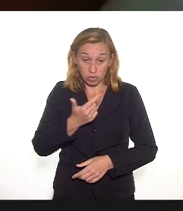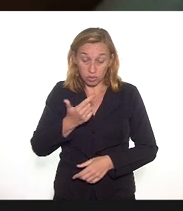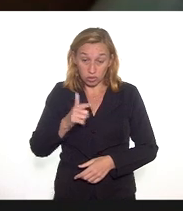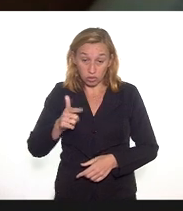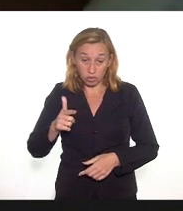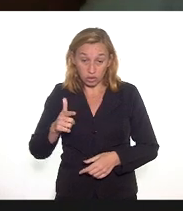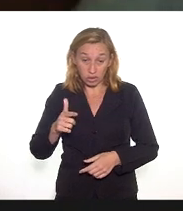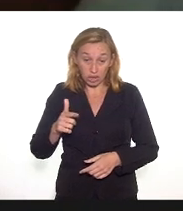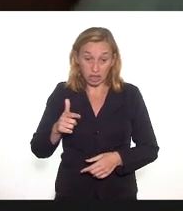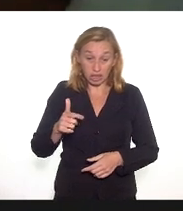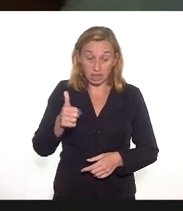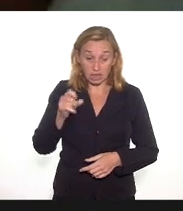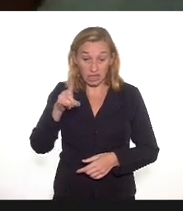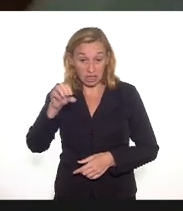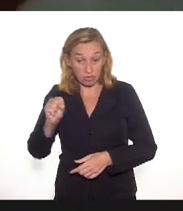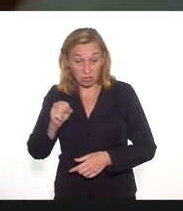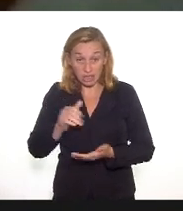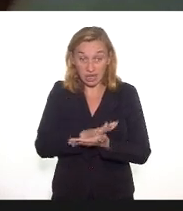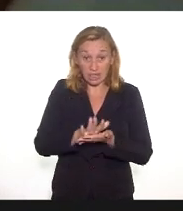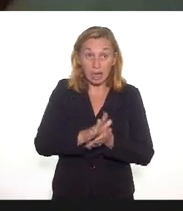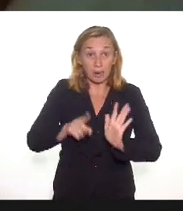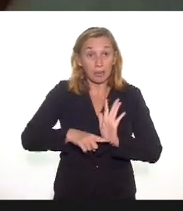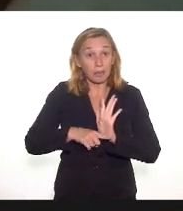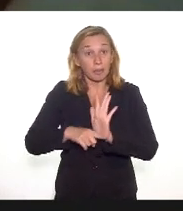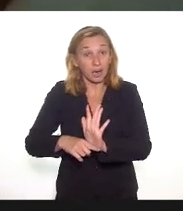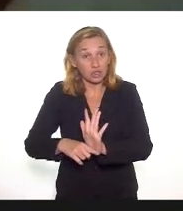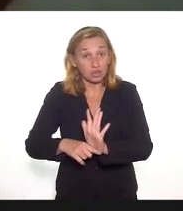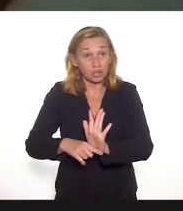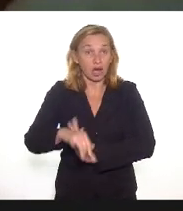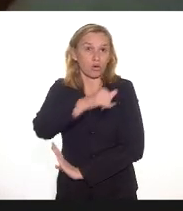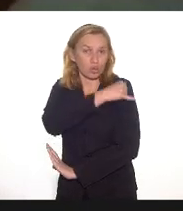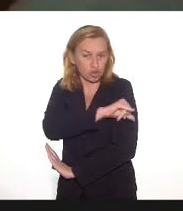que atenda às necessidades do Rio de Janeiro.